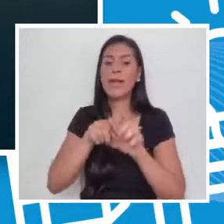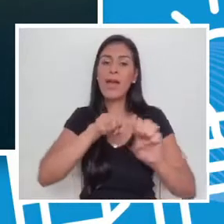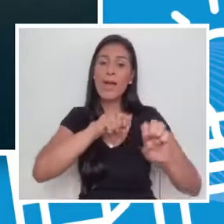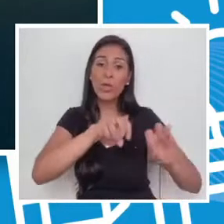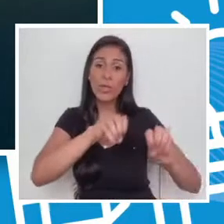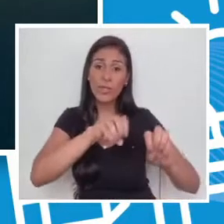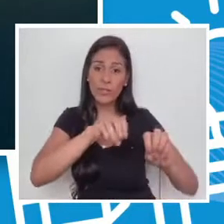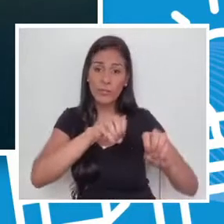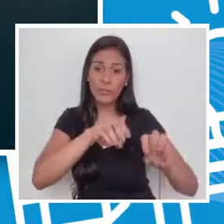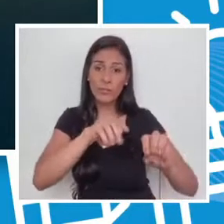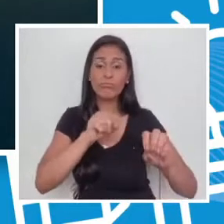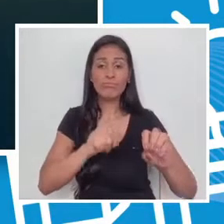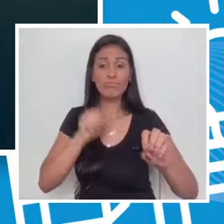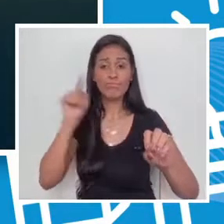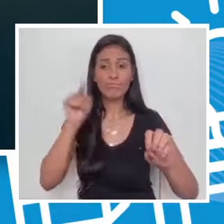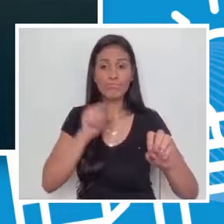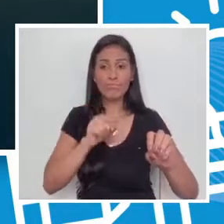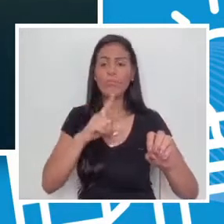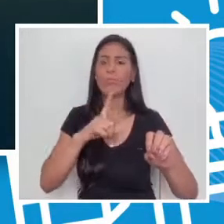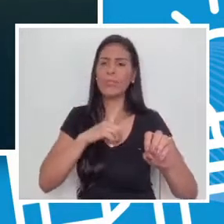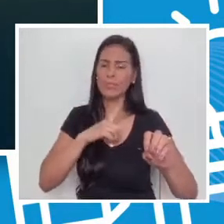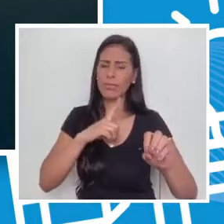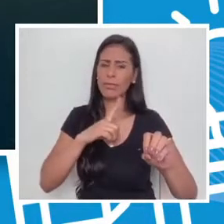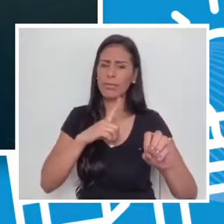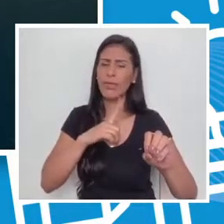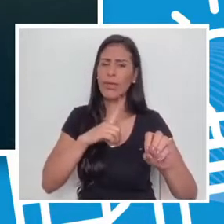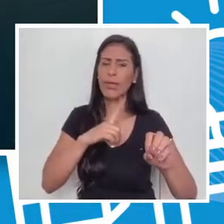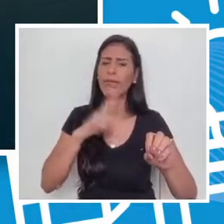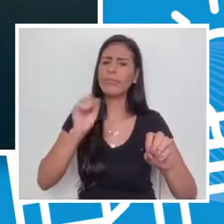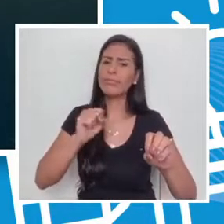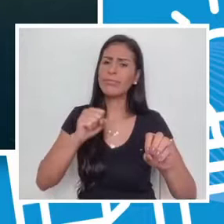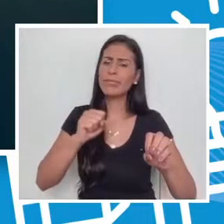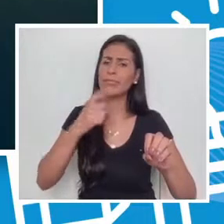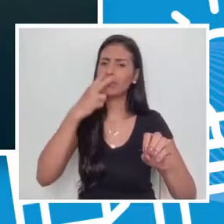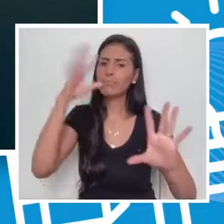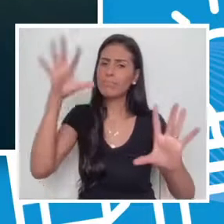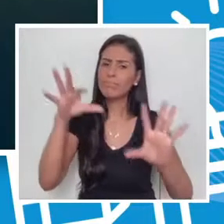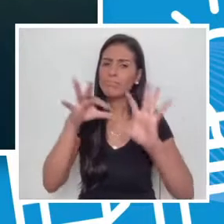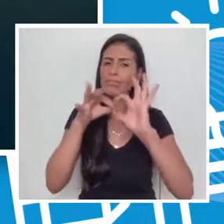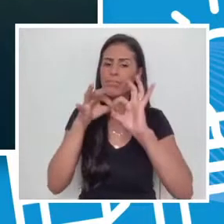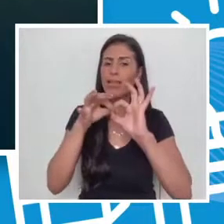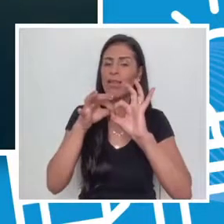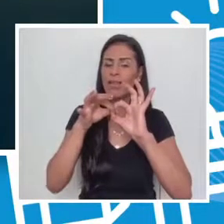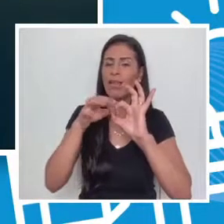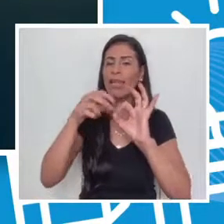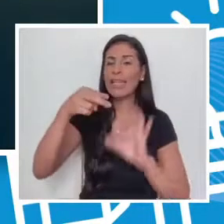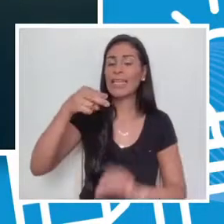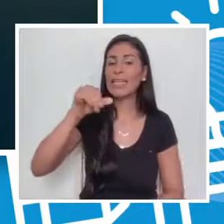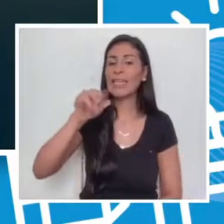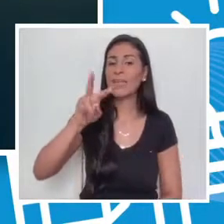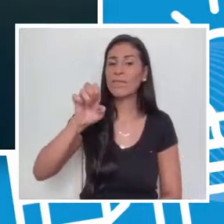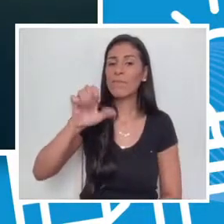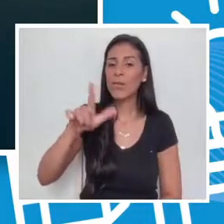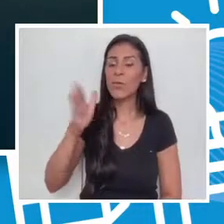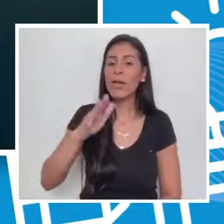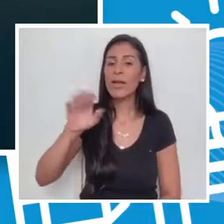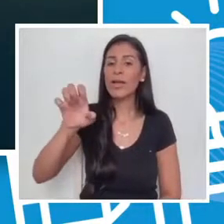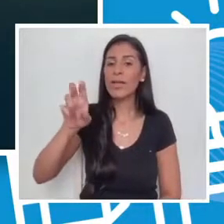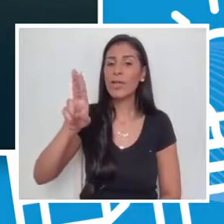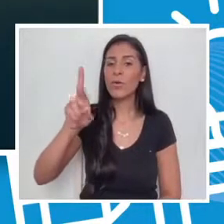uma associação entre níveis que a gente chama níveis heurísticos distintos, que vão